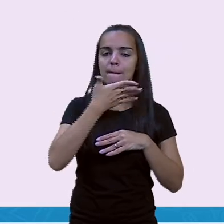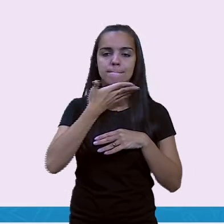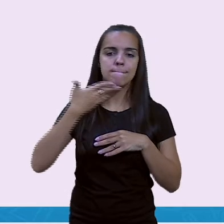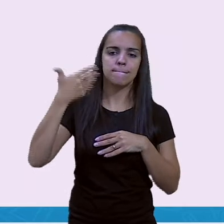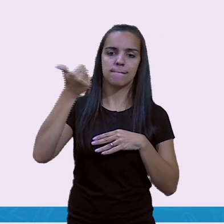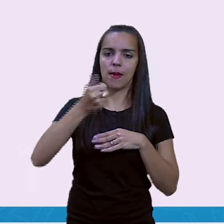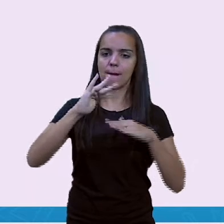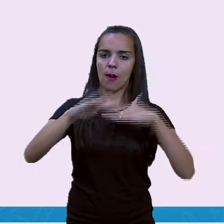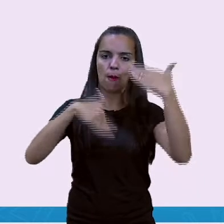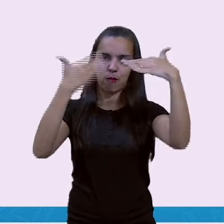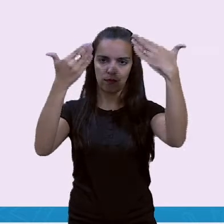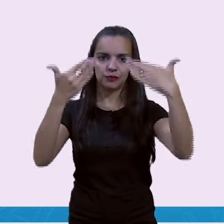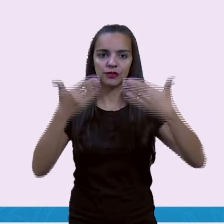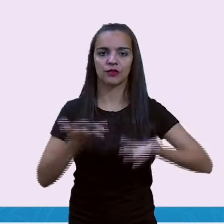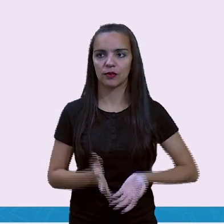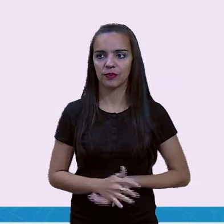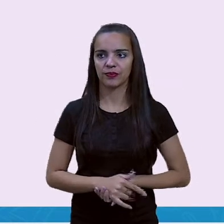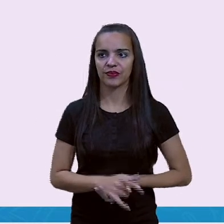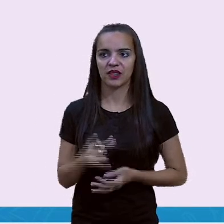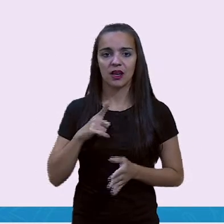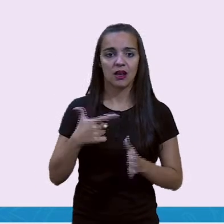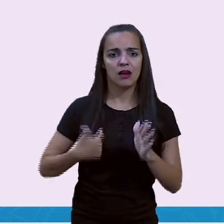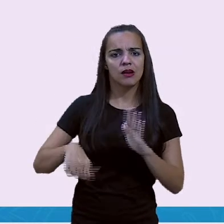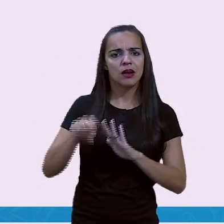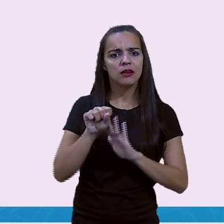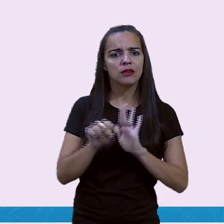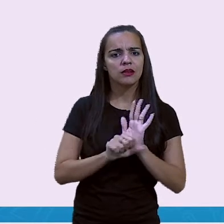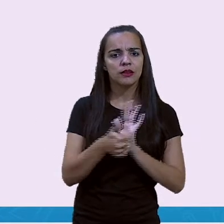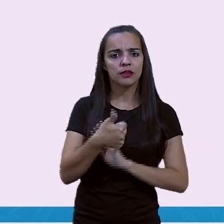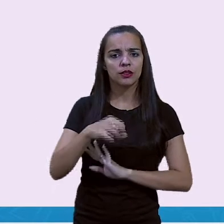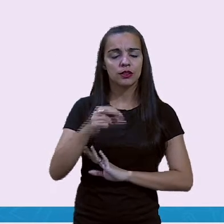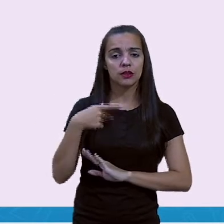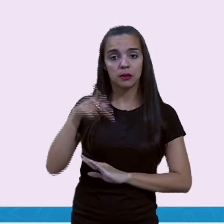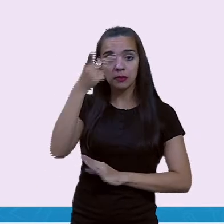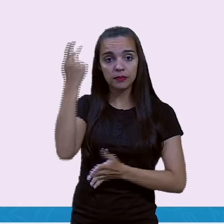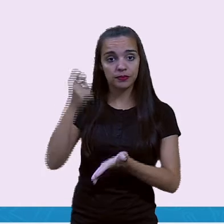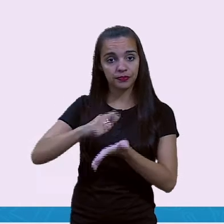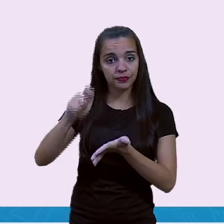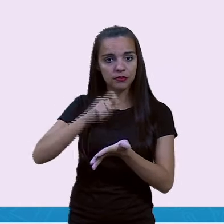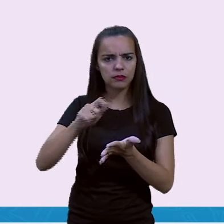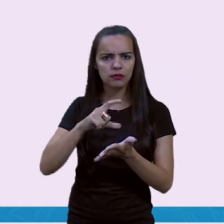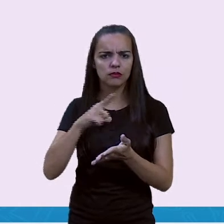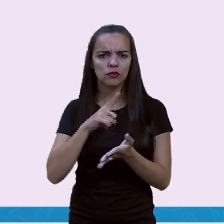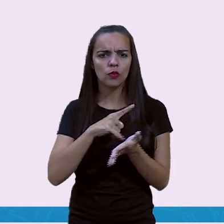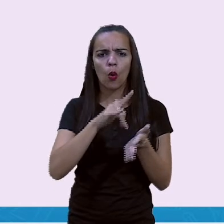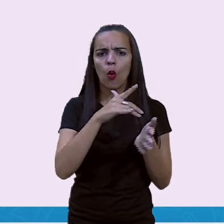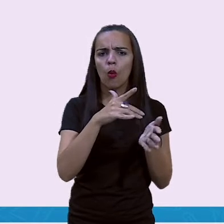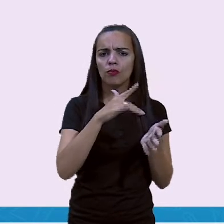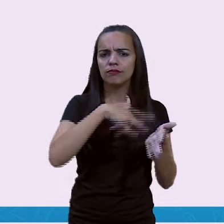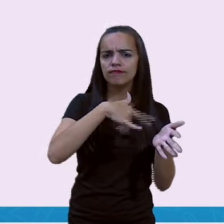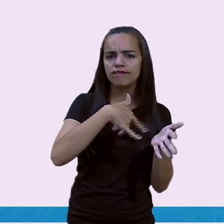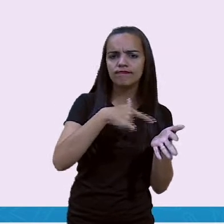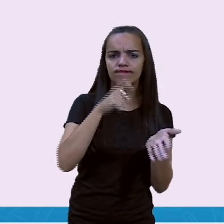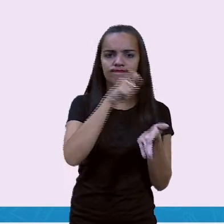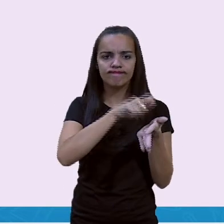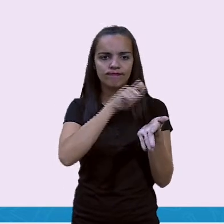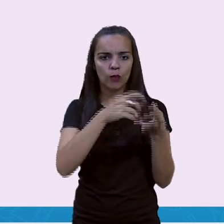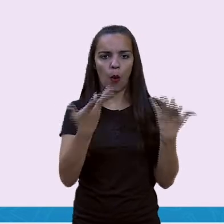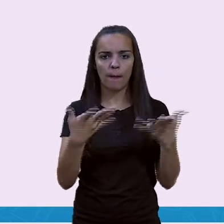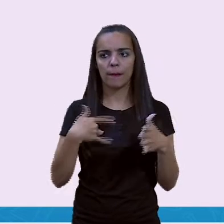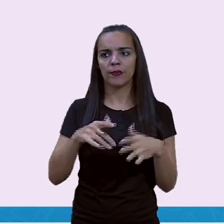século XIX, os historiadores se baseavam em documentos escritos, como certidão